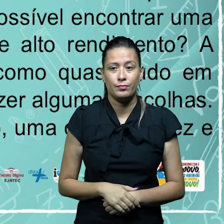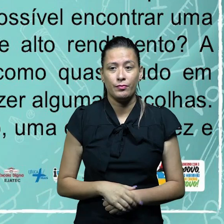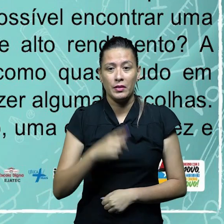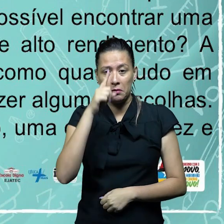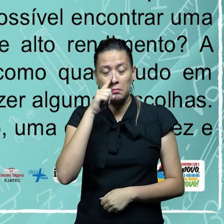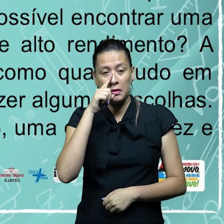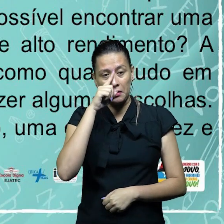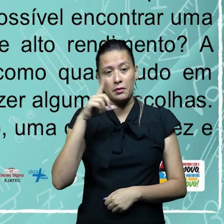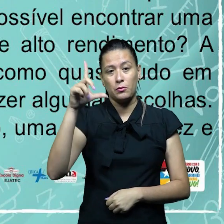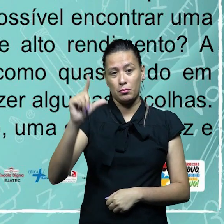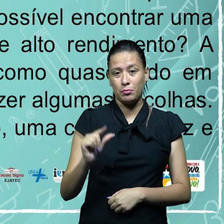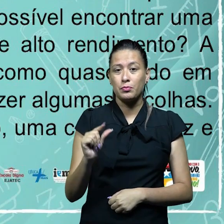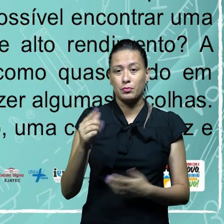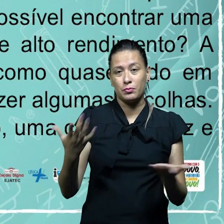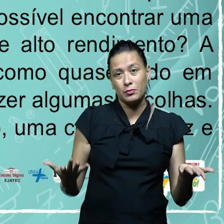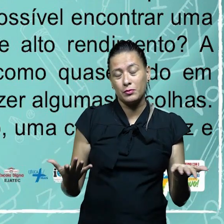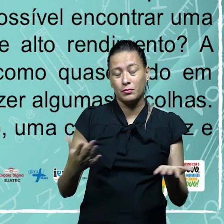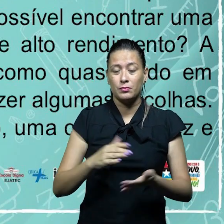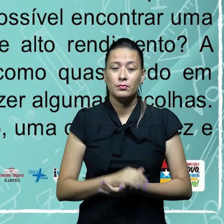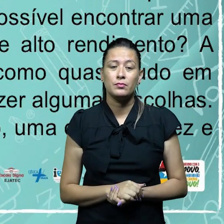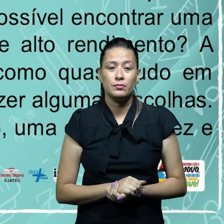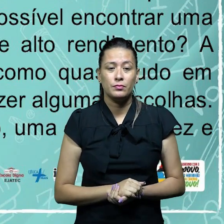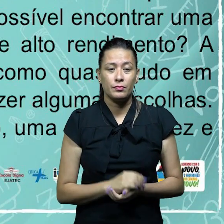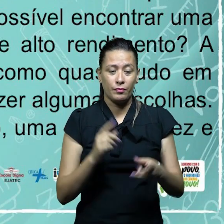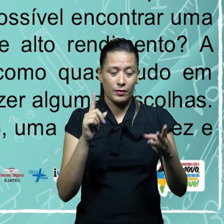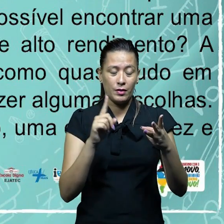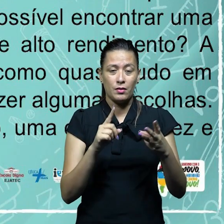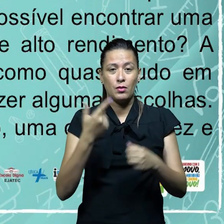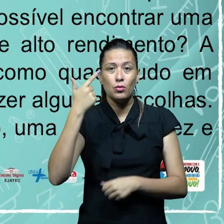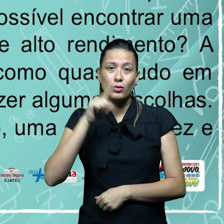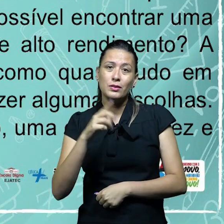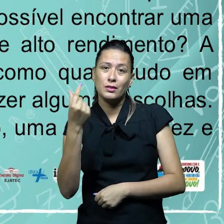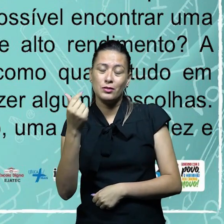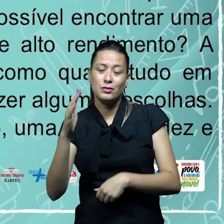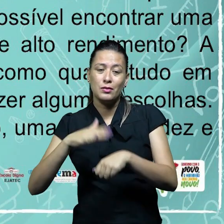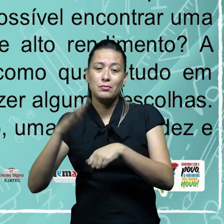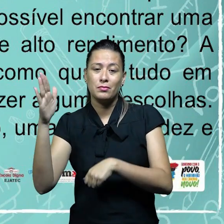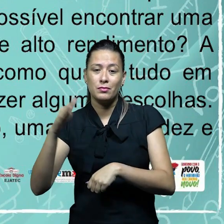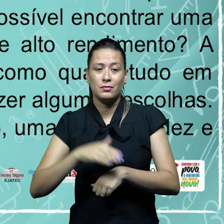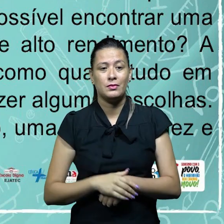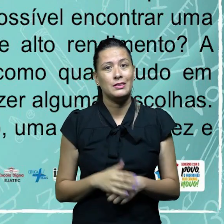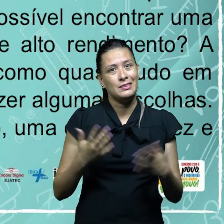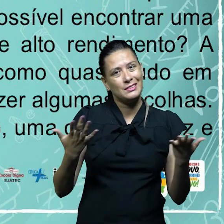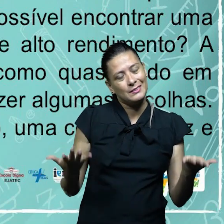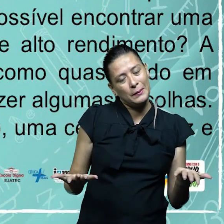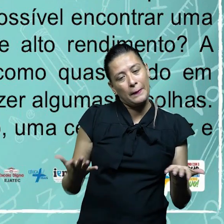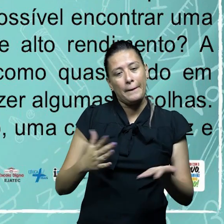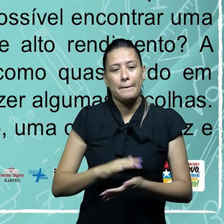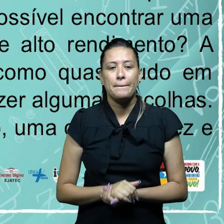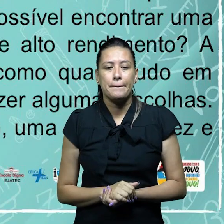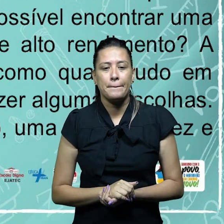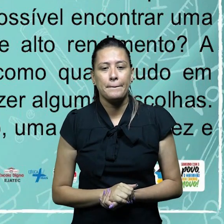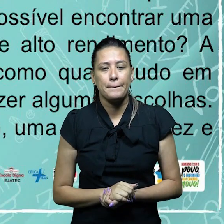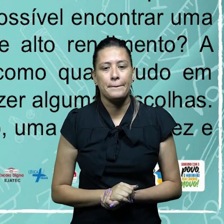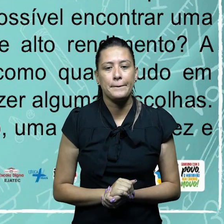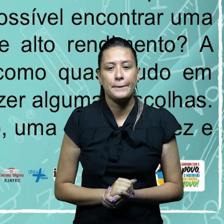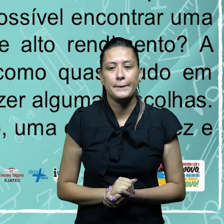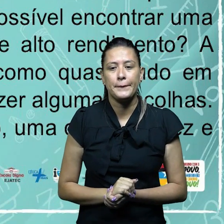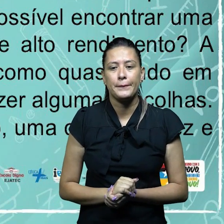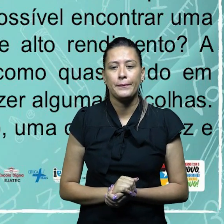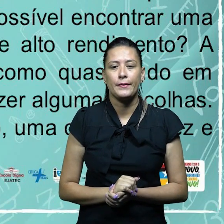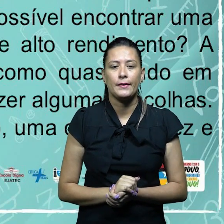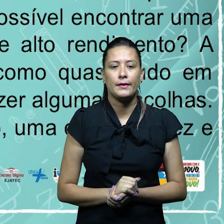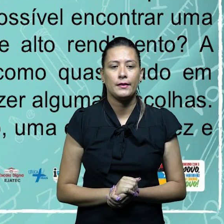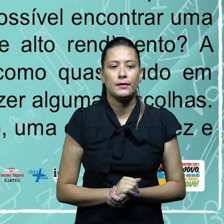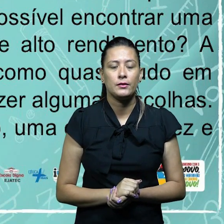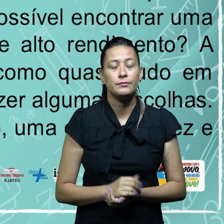tudo em nossas vidas. Na hora de investir, você tem que fazer uma escolha. Logicamente, então é necessário fazer escolhas. Cada tipo de aplicação envolve um grau de risco,